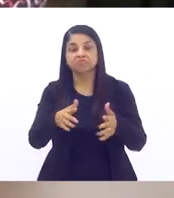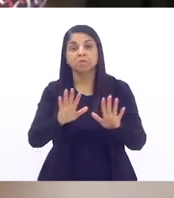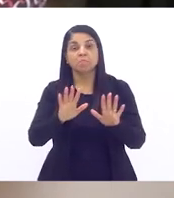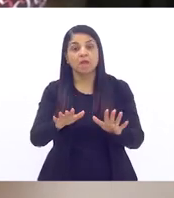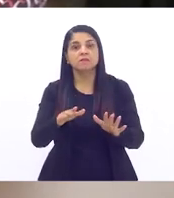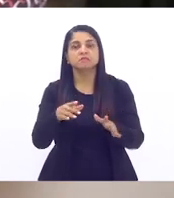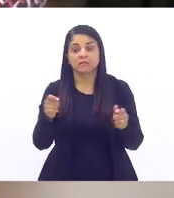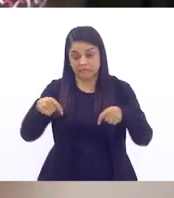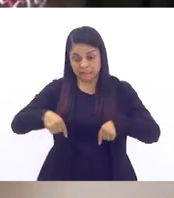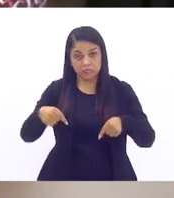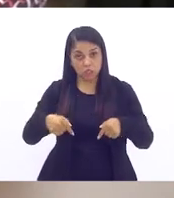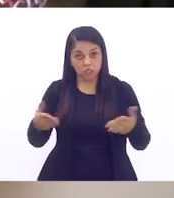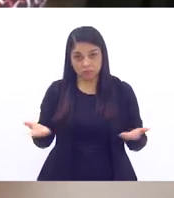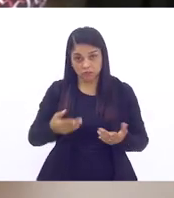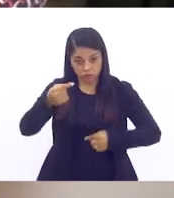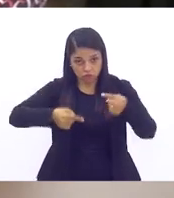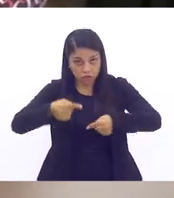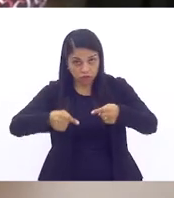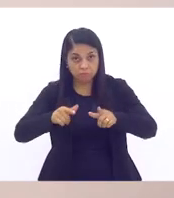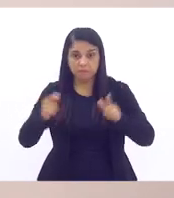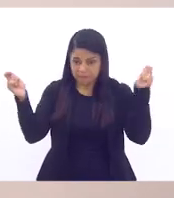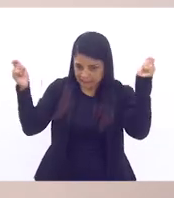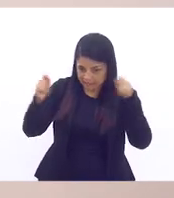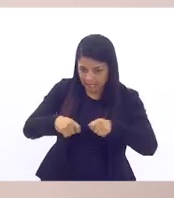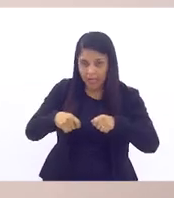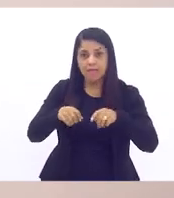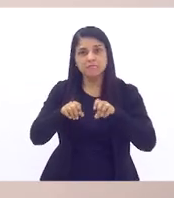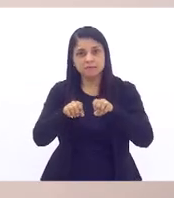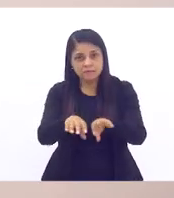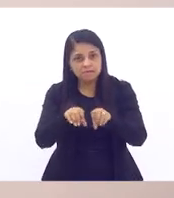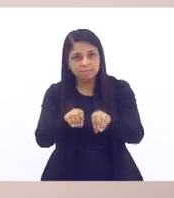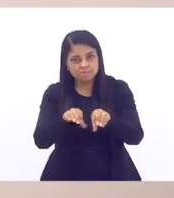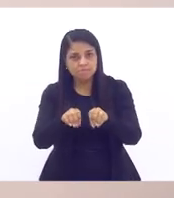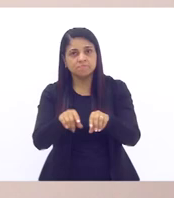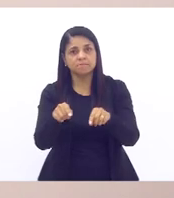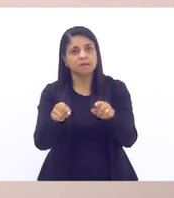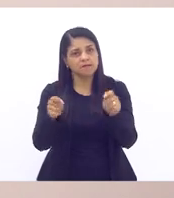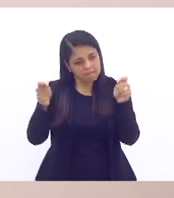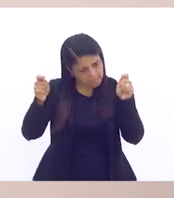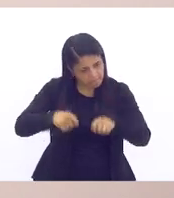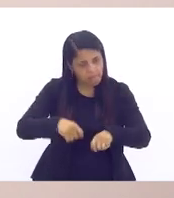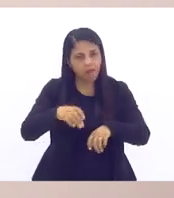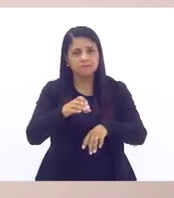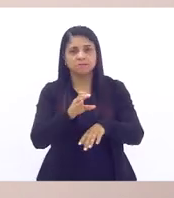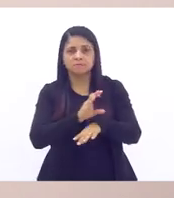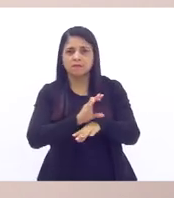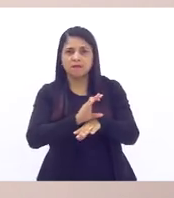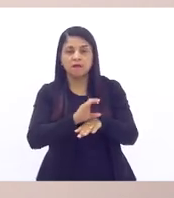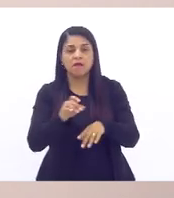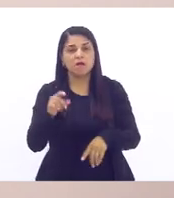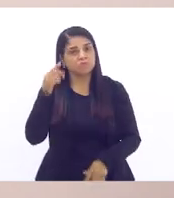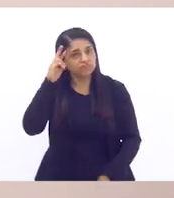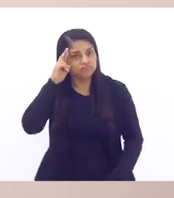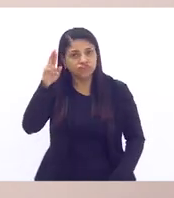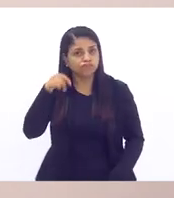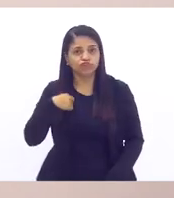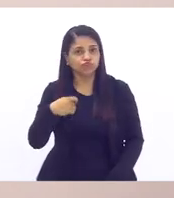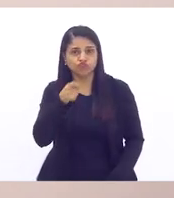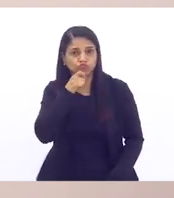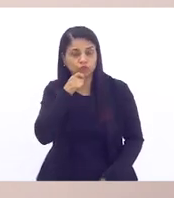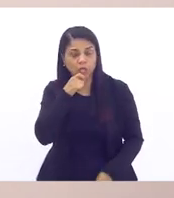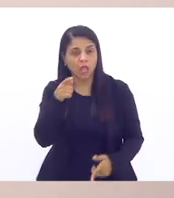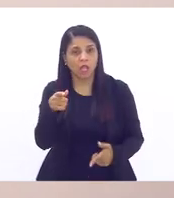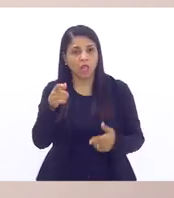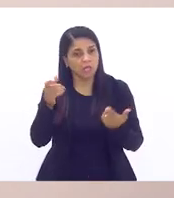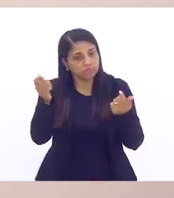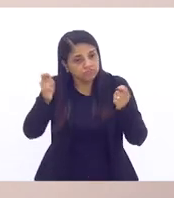é possível nós estamos aqui para ensiná-los nós estamos aqui para capacitá-los muitos empregadores não tem não tem capacitação para atender também